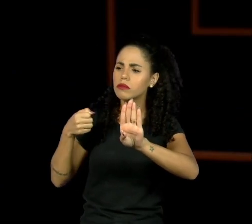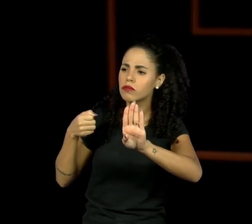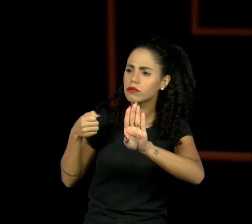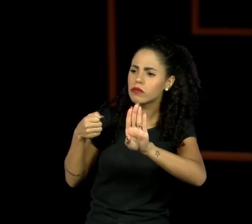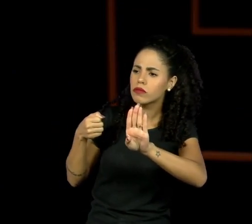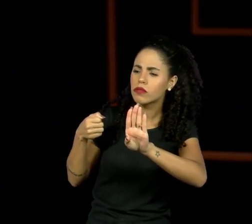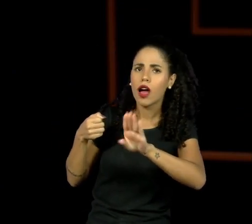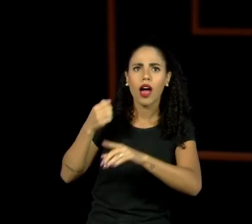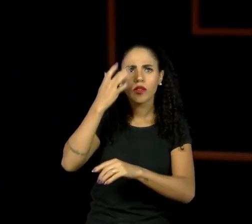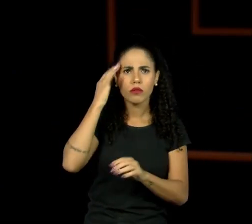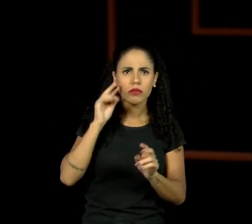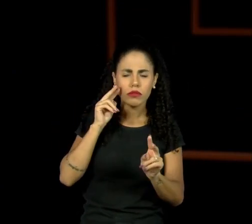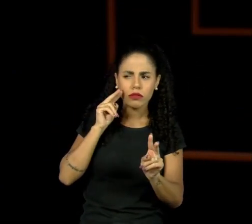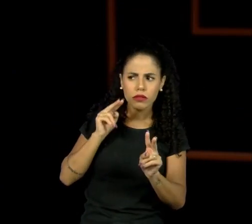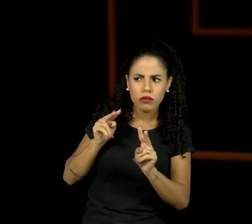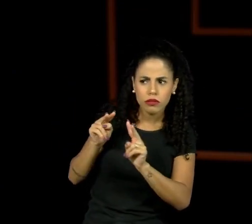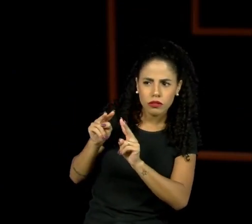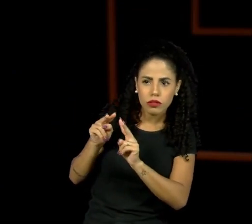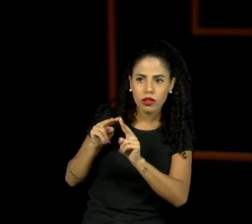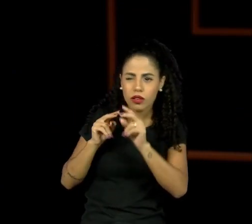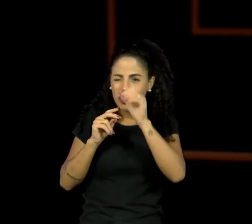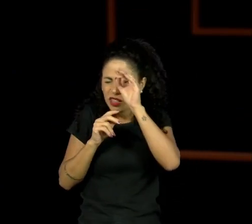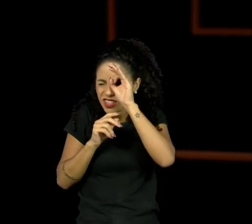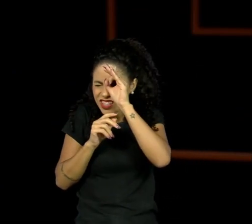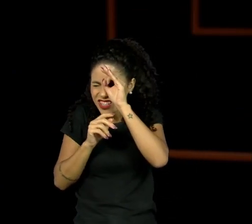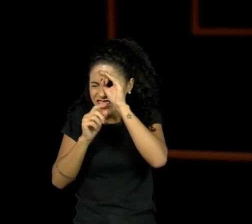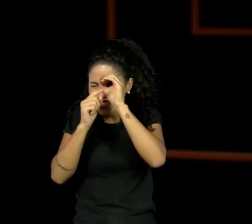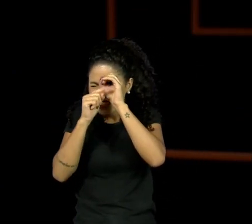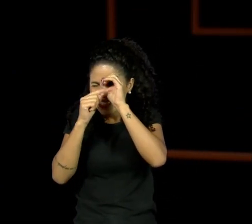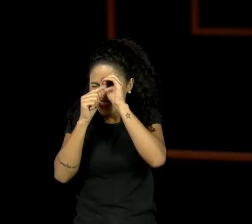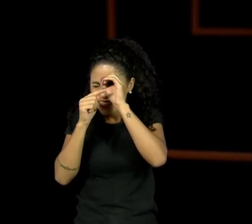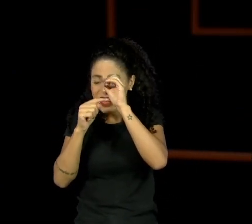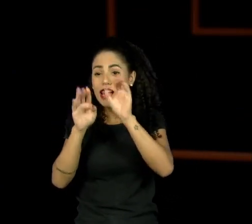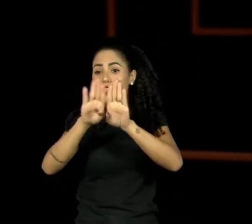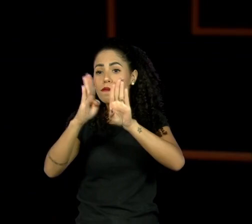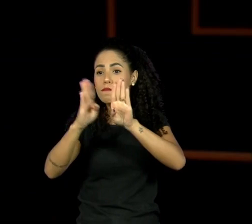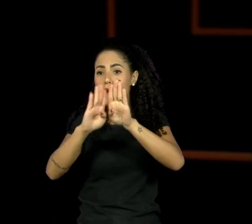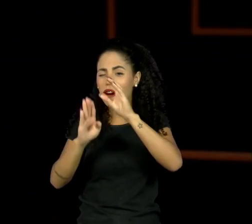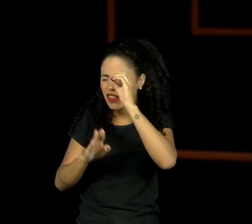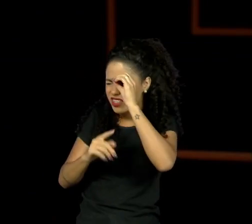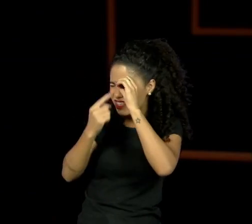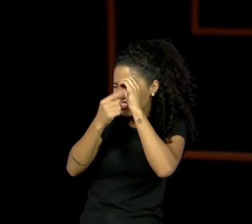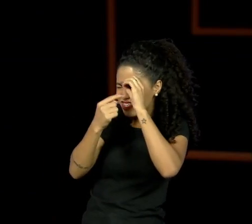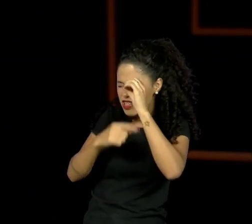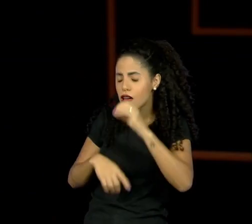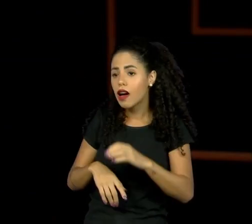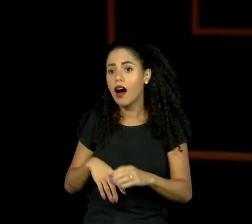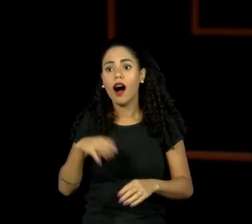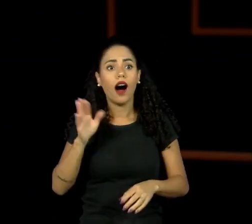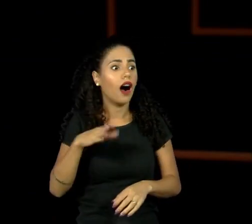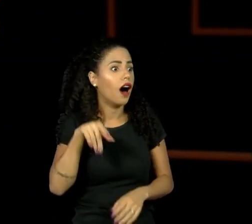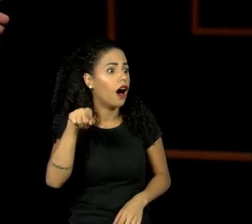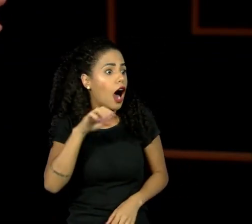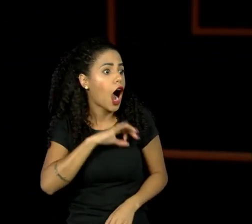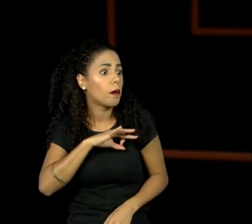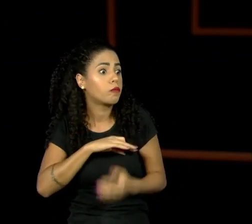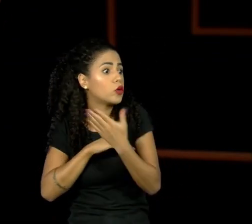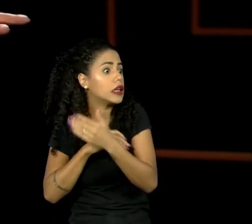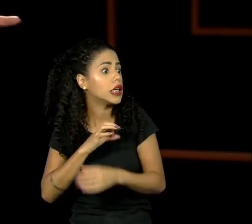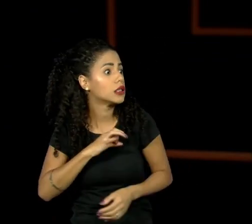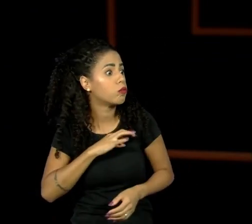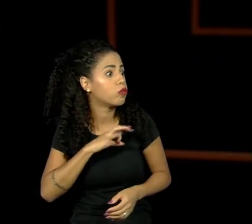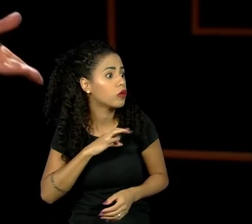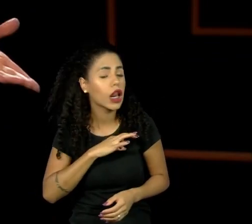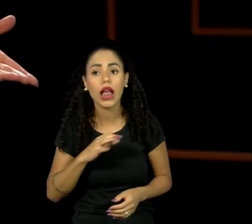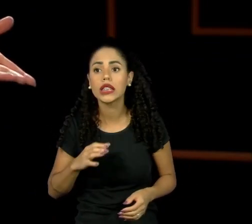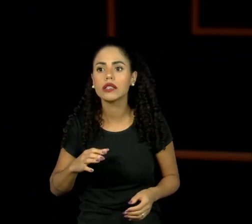mundo, né, olhava no famoso olho macho. Daqui a pouco volta o Dade desesperado. Cara, a polícia tá lá do lado de fora. Que achava que eram os